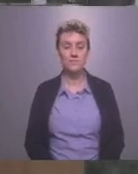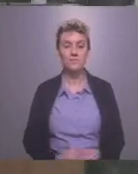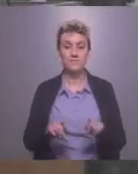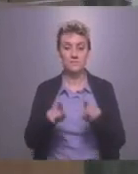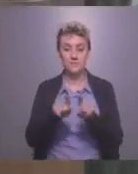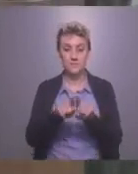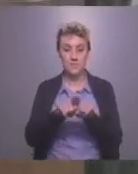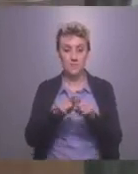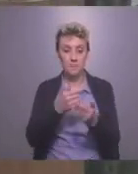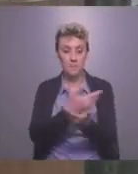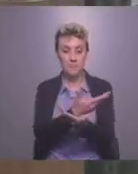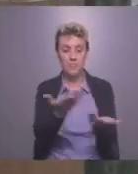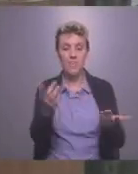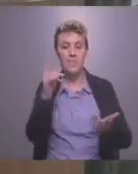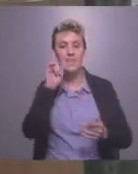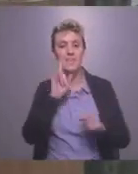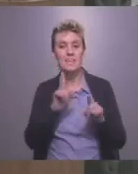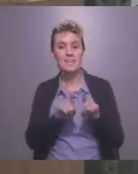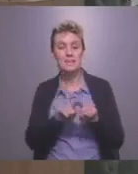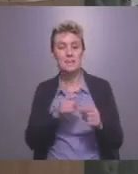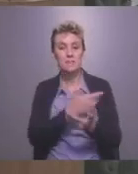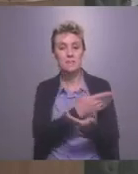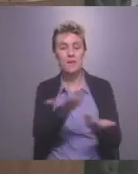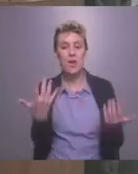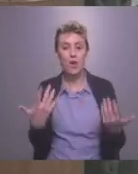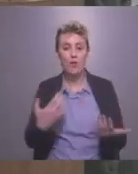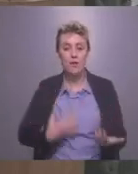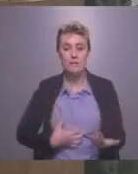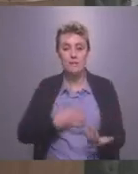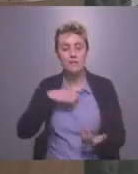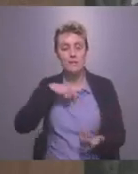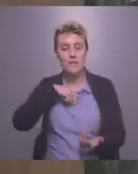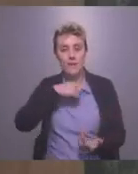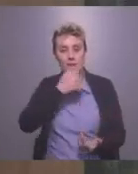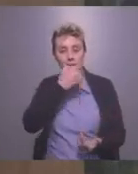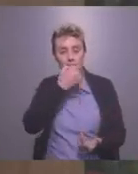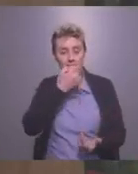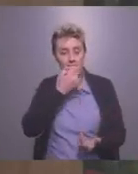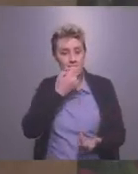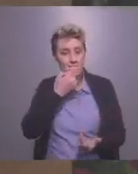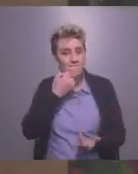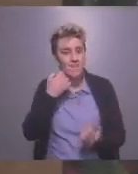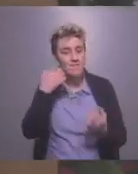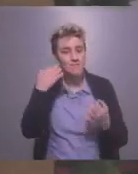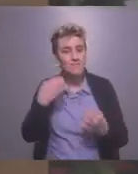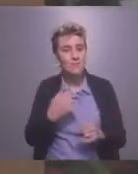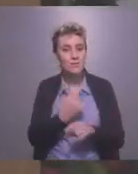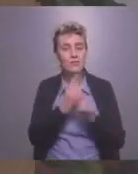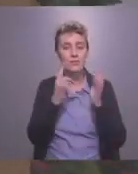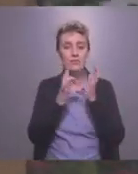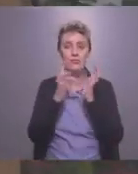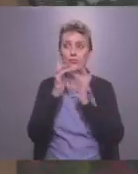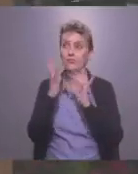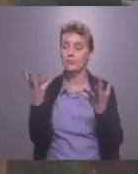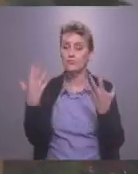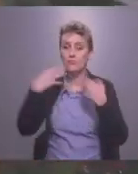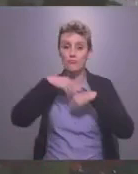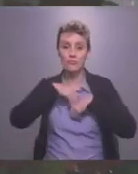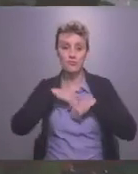Irmãos e irmãs, a alegria que sentimos neste momento de termos Jesus dentro de nós